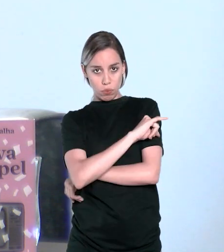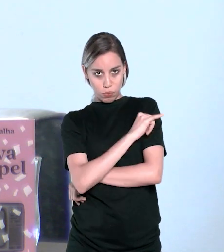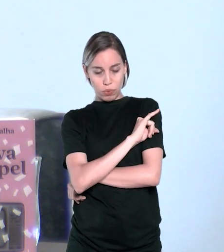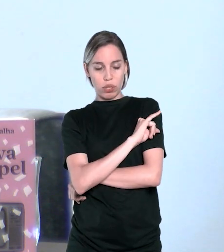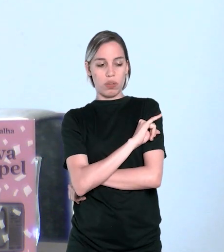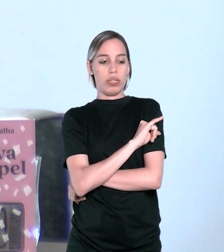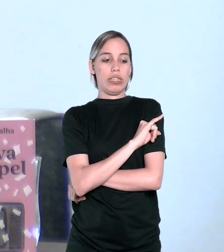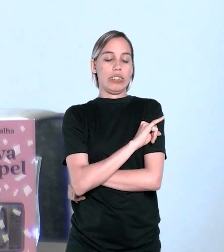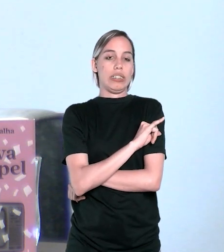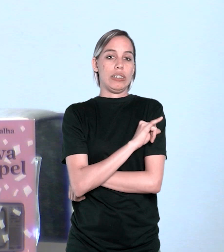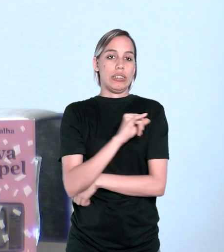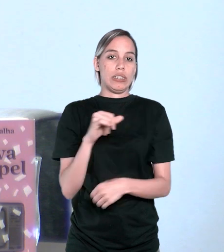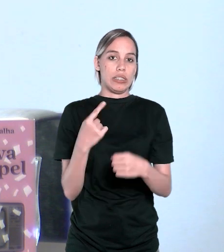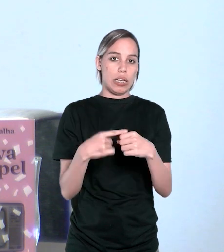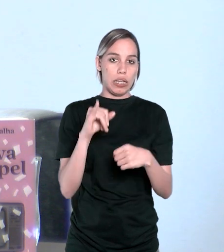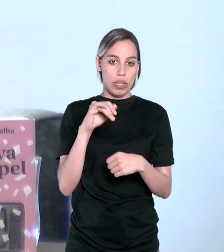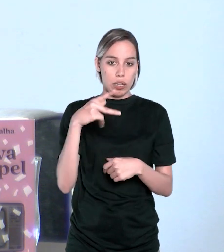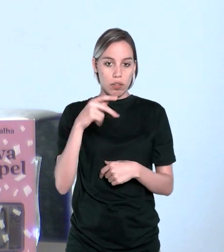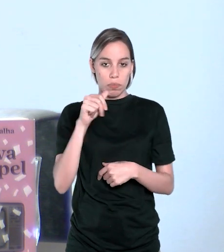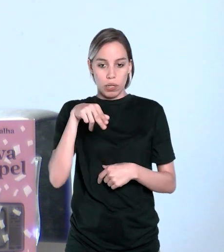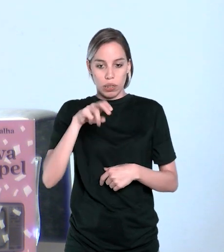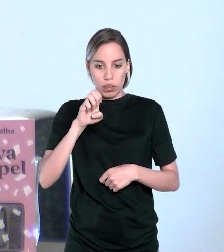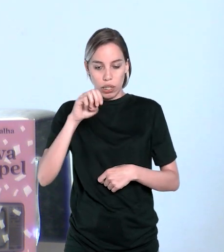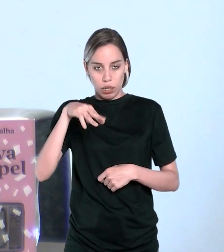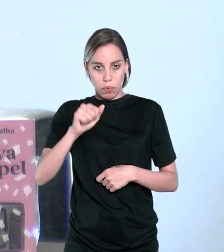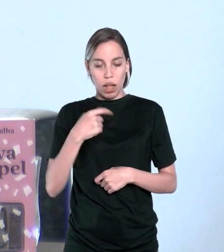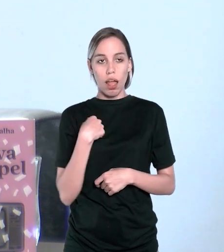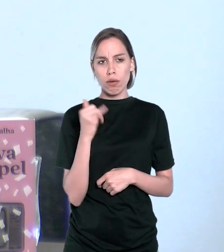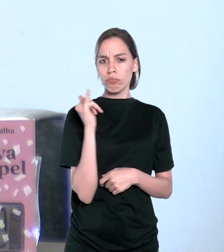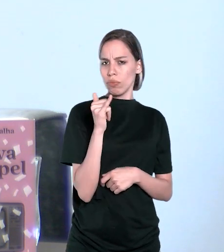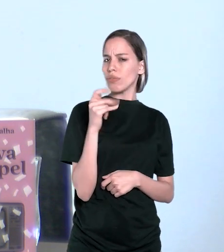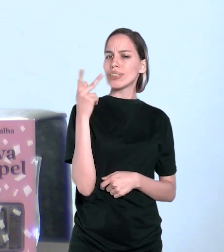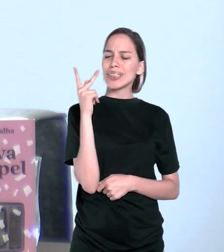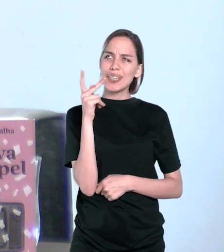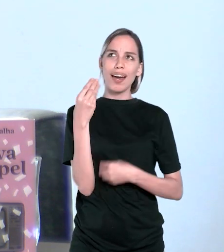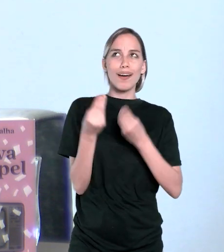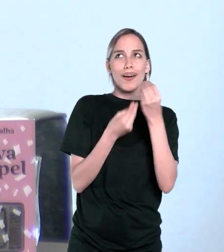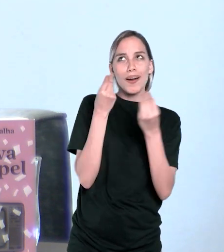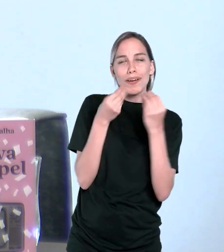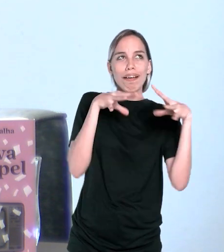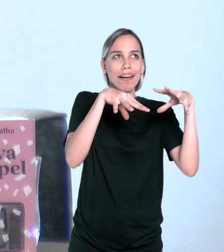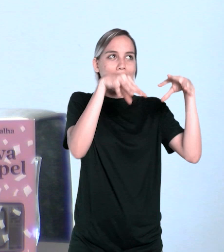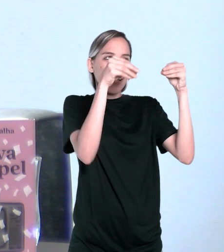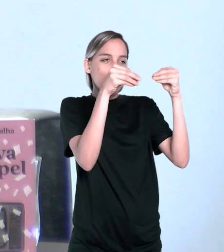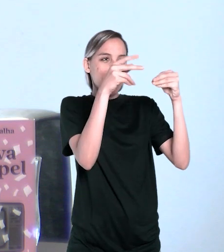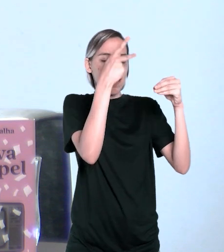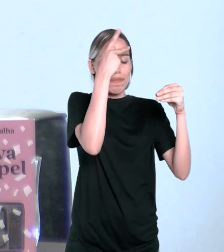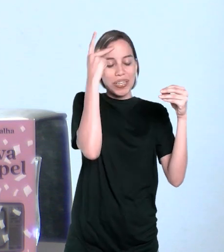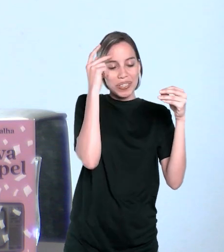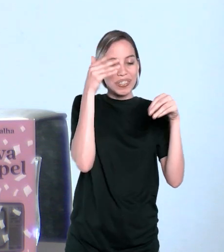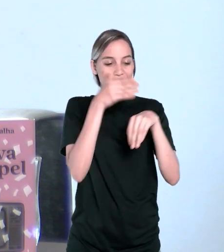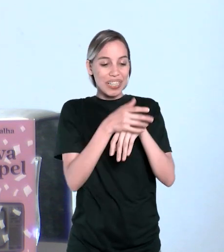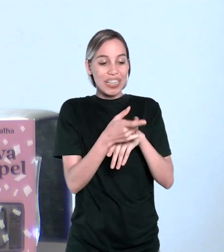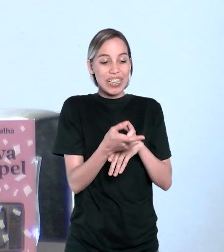eu faço toda uma ficção baseada nesse castelo, e eu conto um pouco como foi a história do Castelo de Ipanema, e falo depois um pouco dos